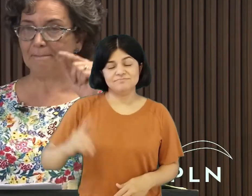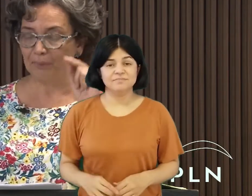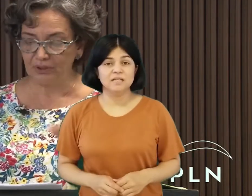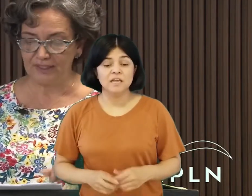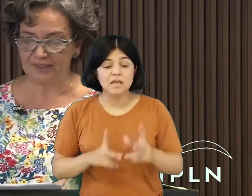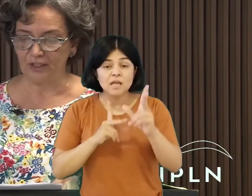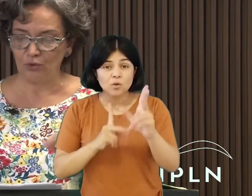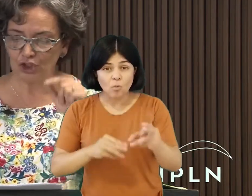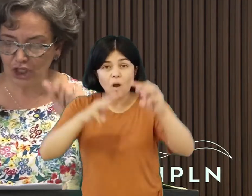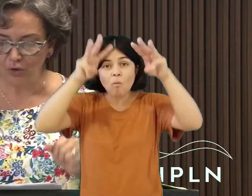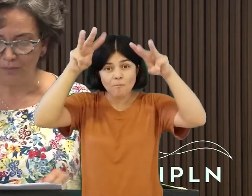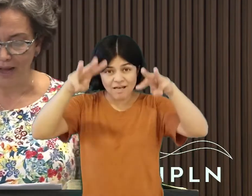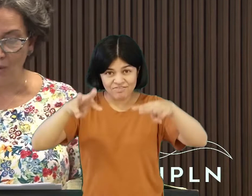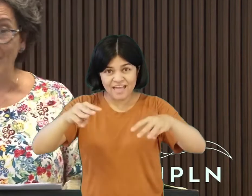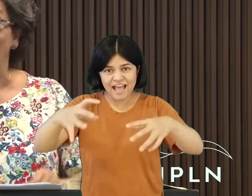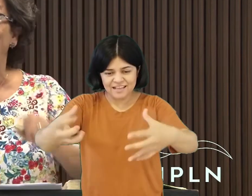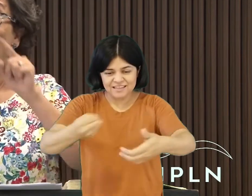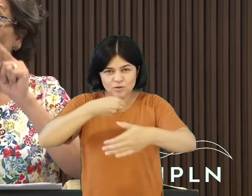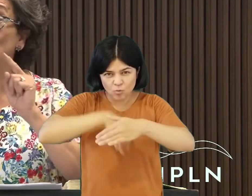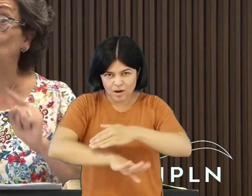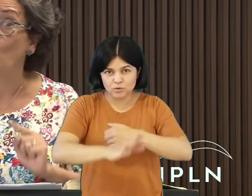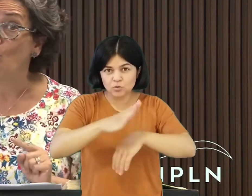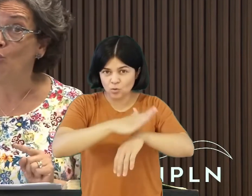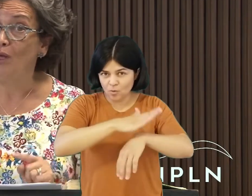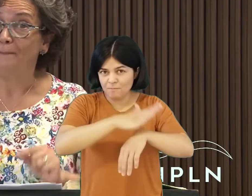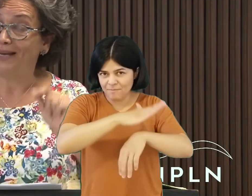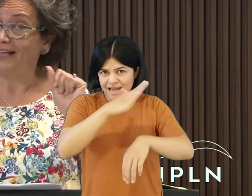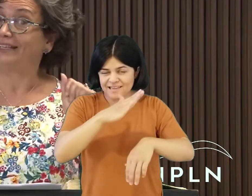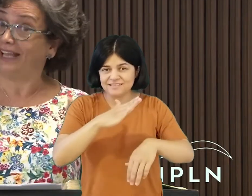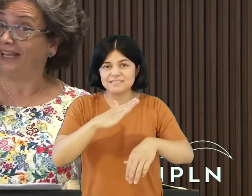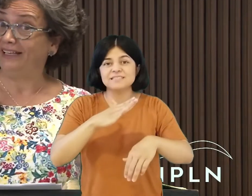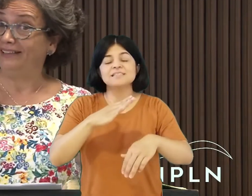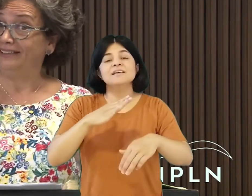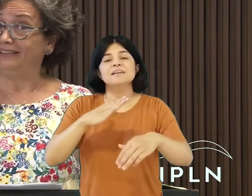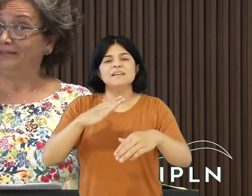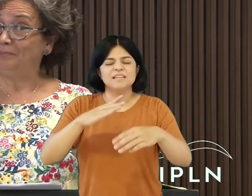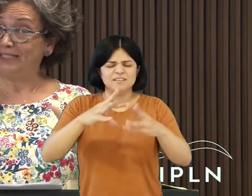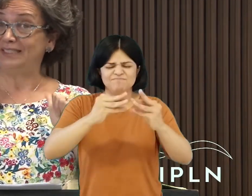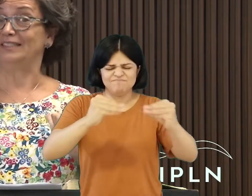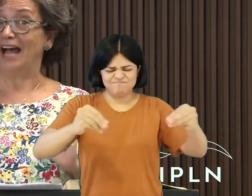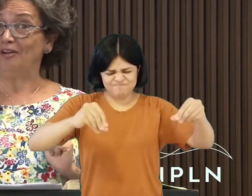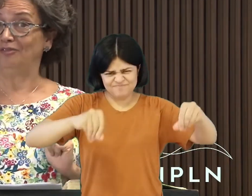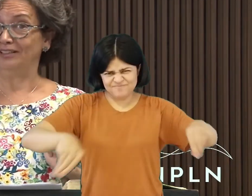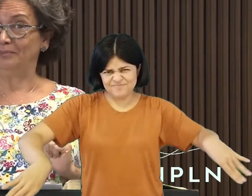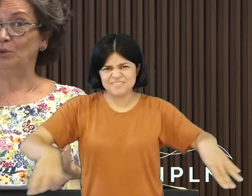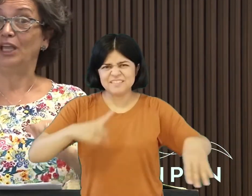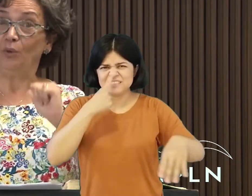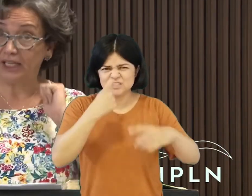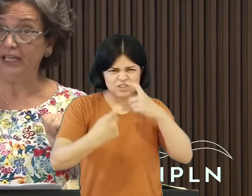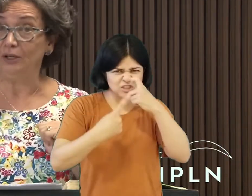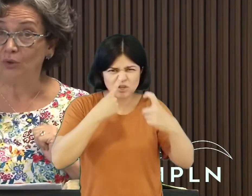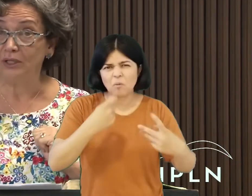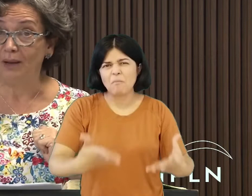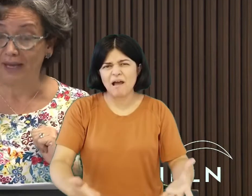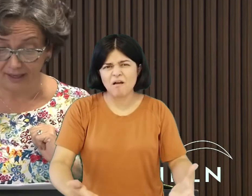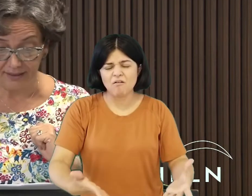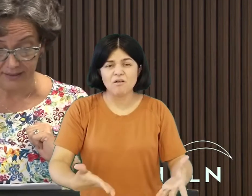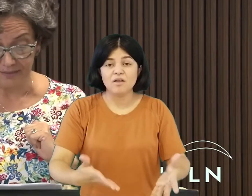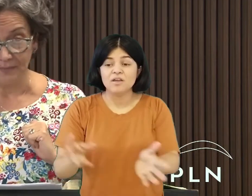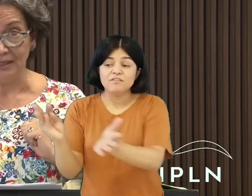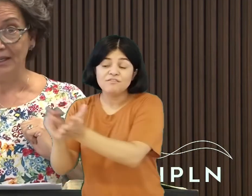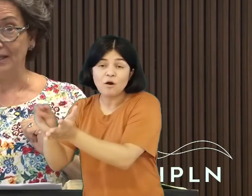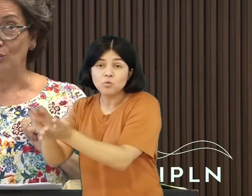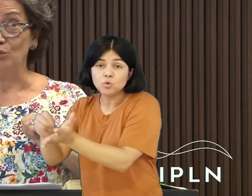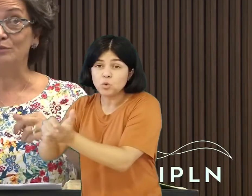que apodreceu, cheirou mal, faltou para quem precisava, porque alguém recolheu a